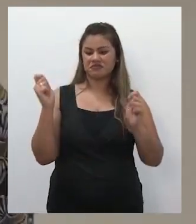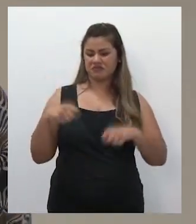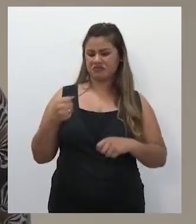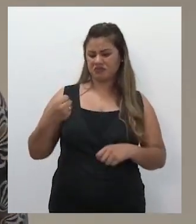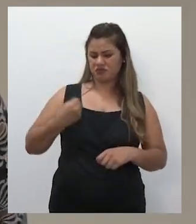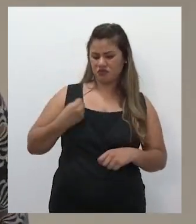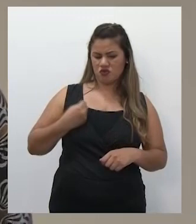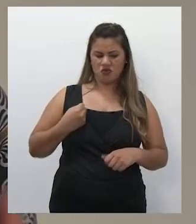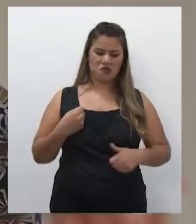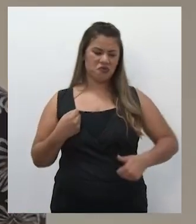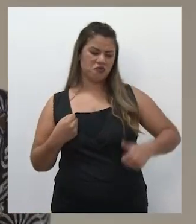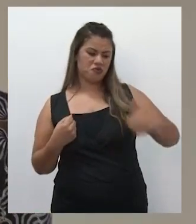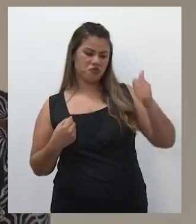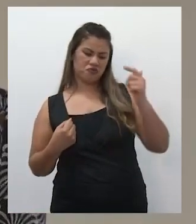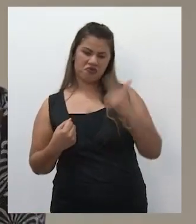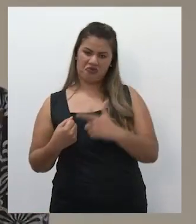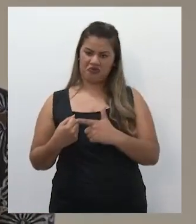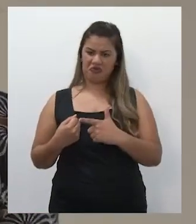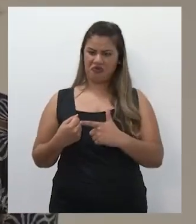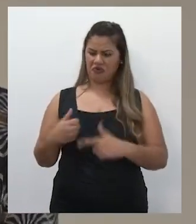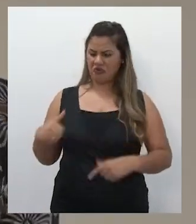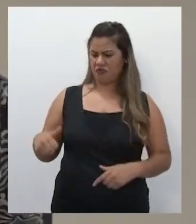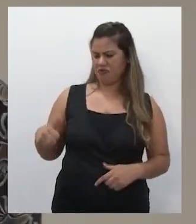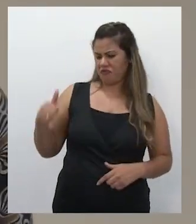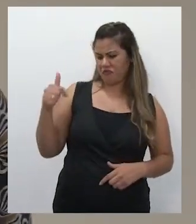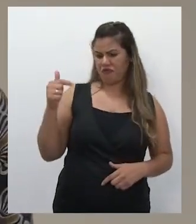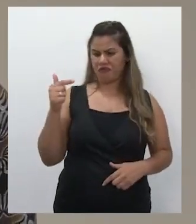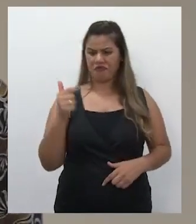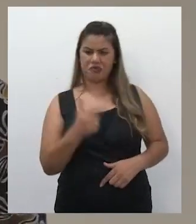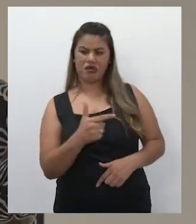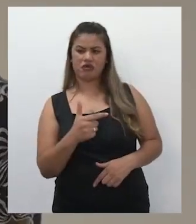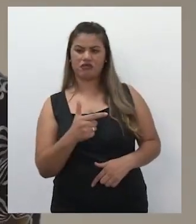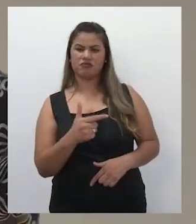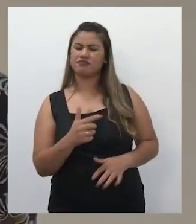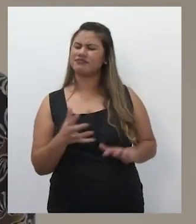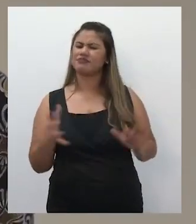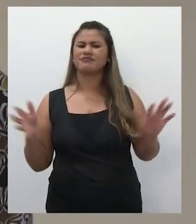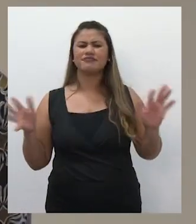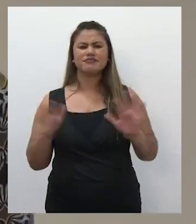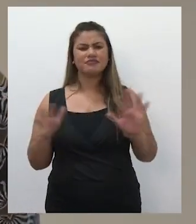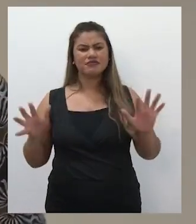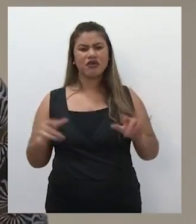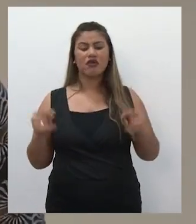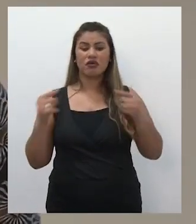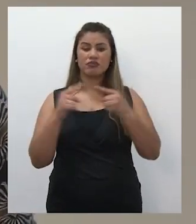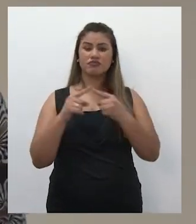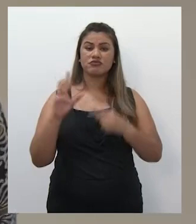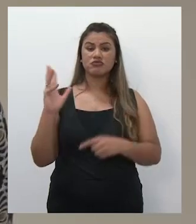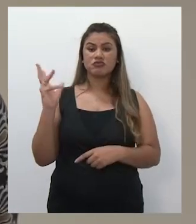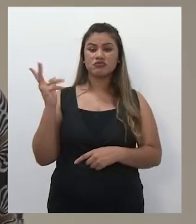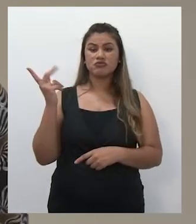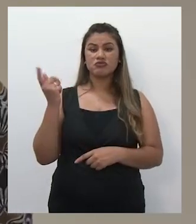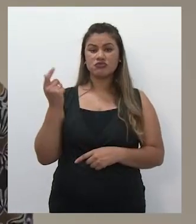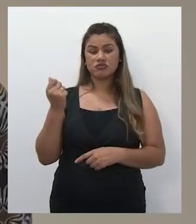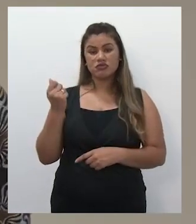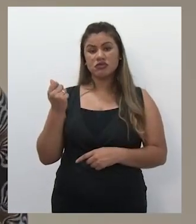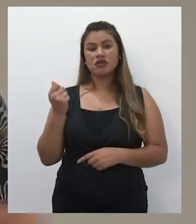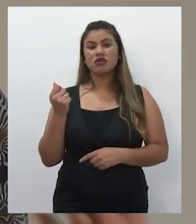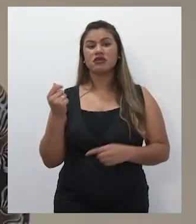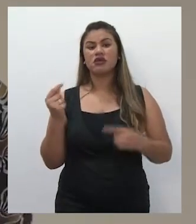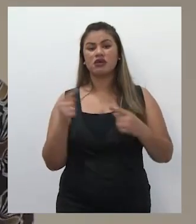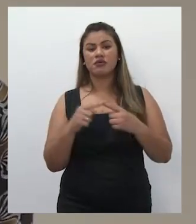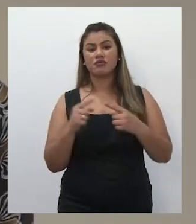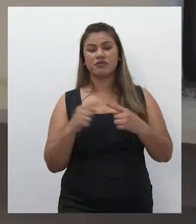que um é melhor do que o outro, um se deu melhor do que o outro. São competências que vão passar muito